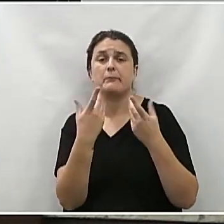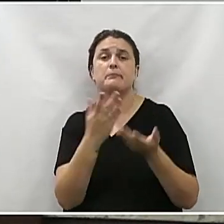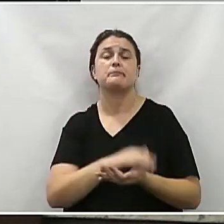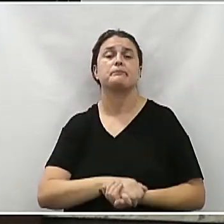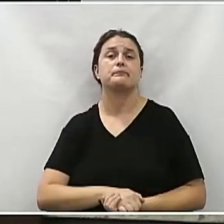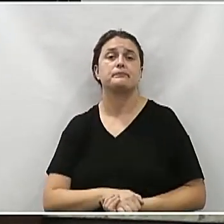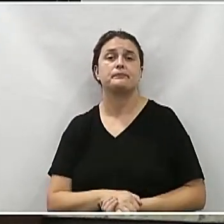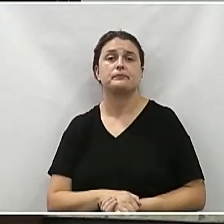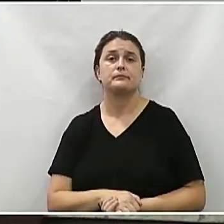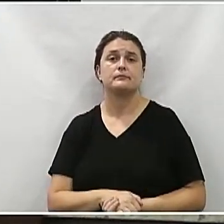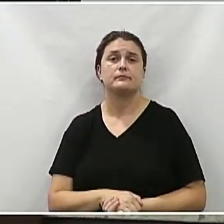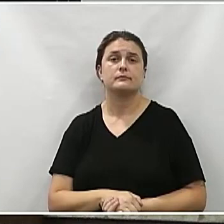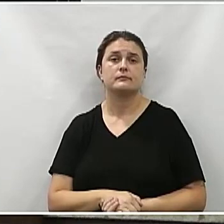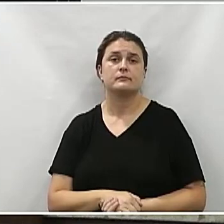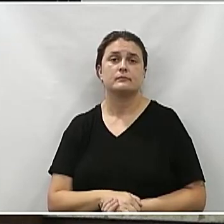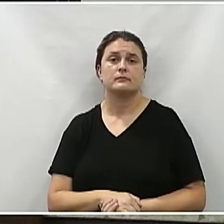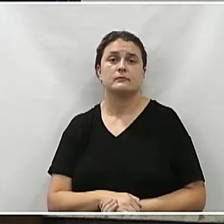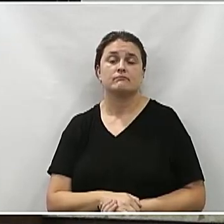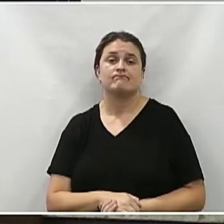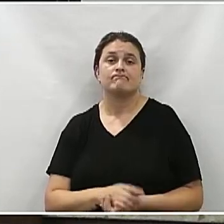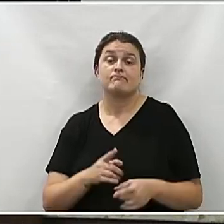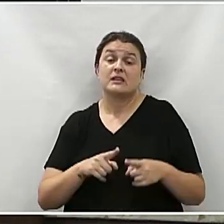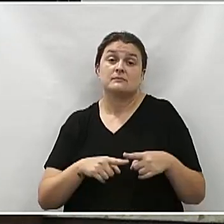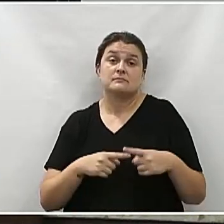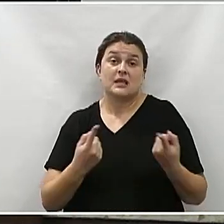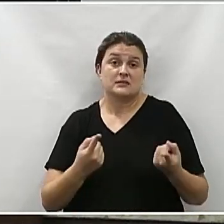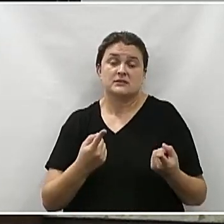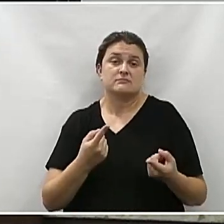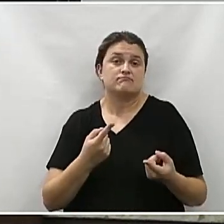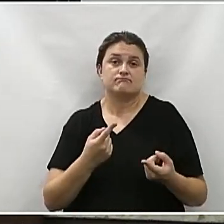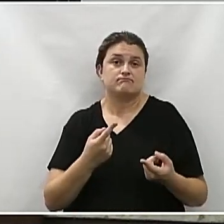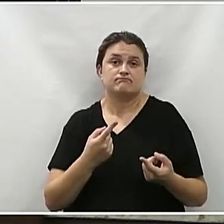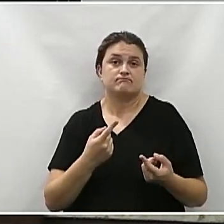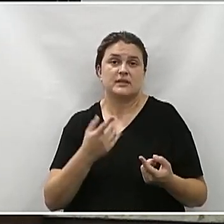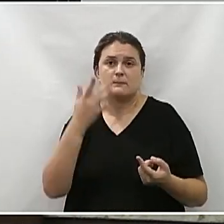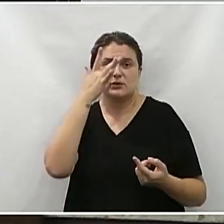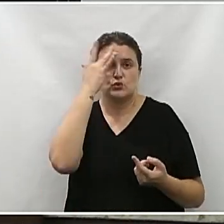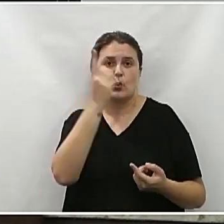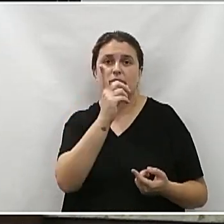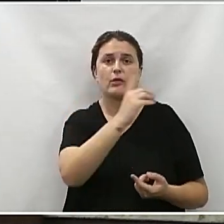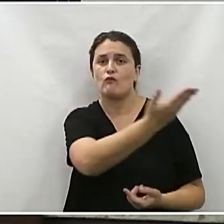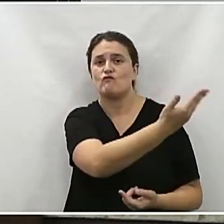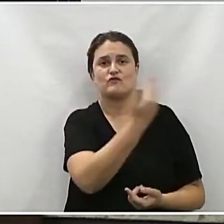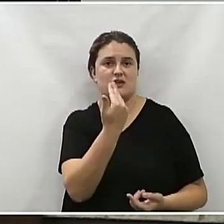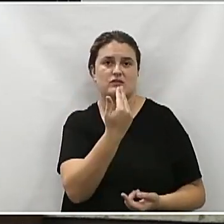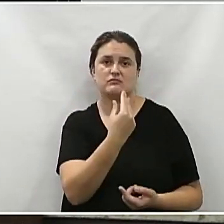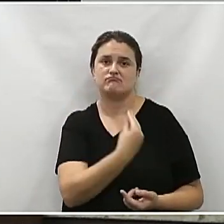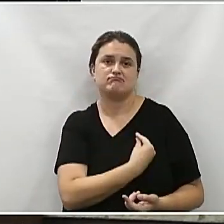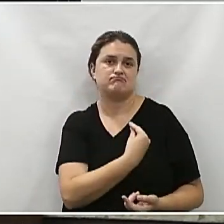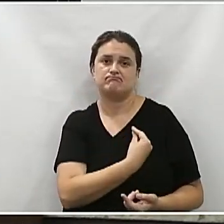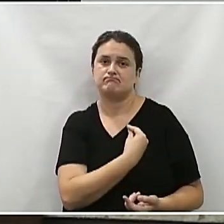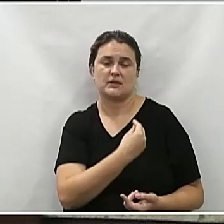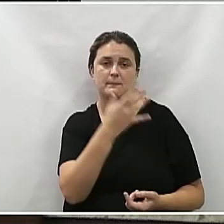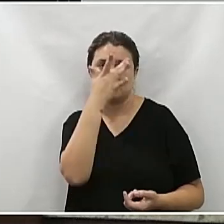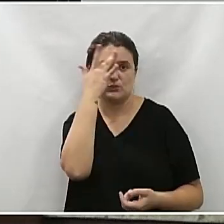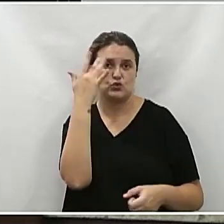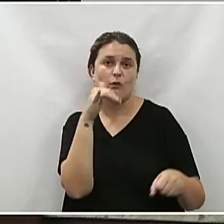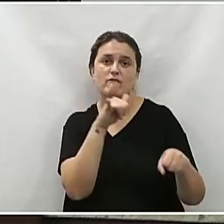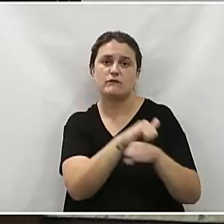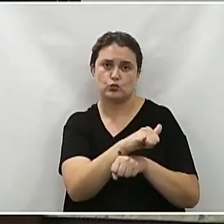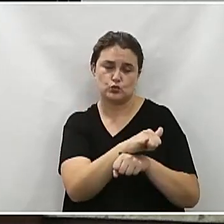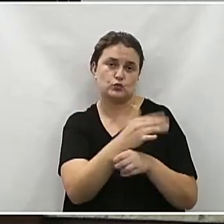transporte coletivo mas nós não tivemos a presença do responsável ele